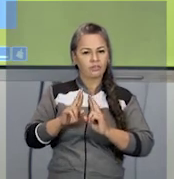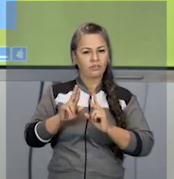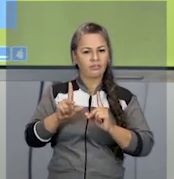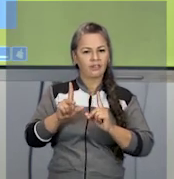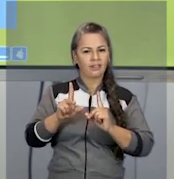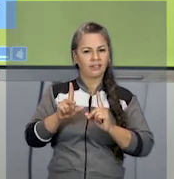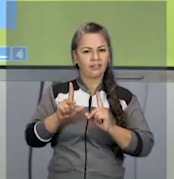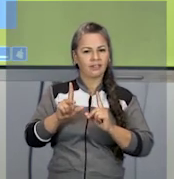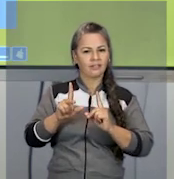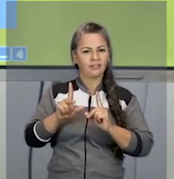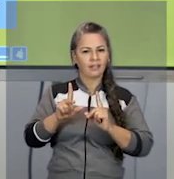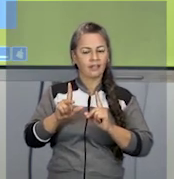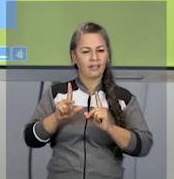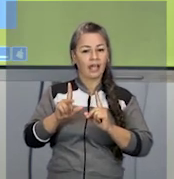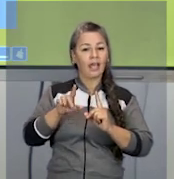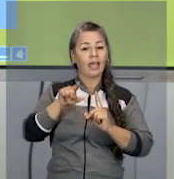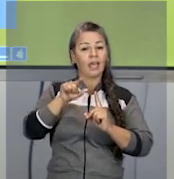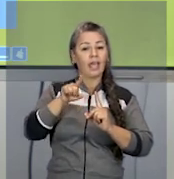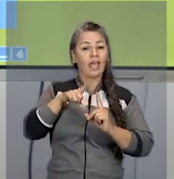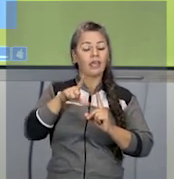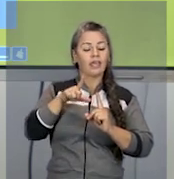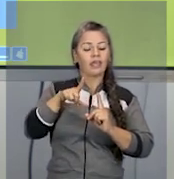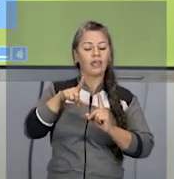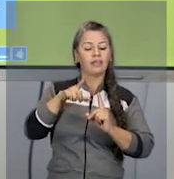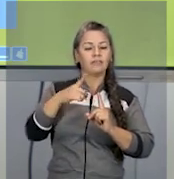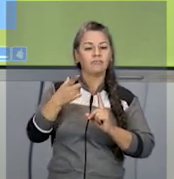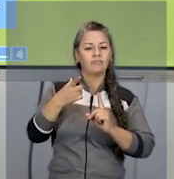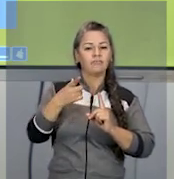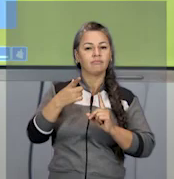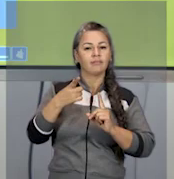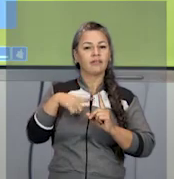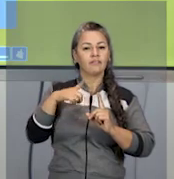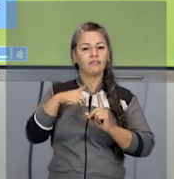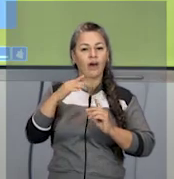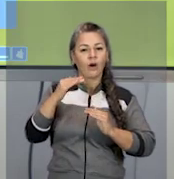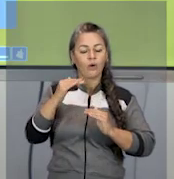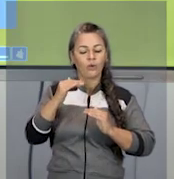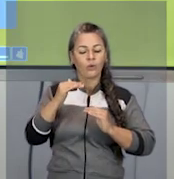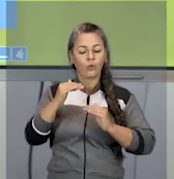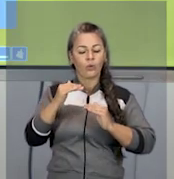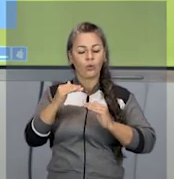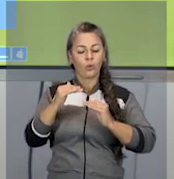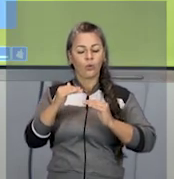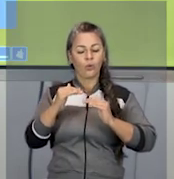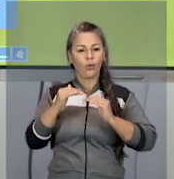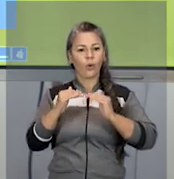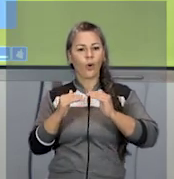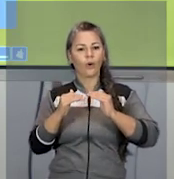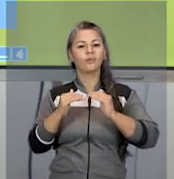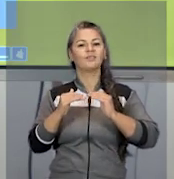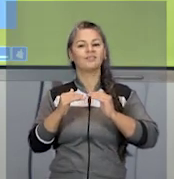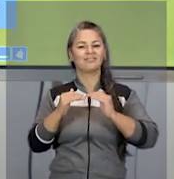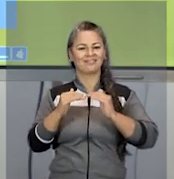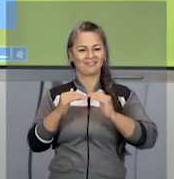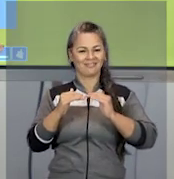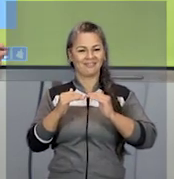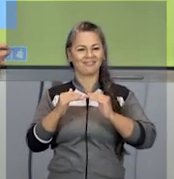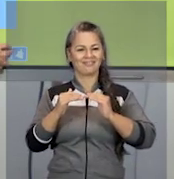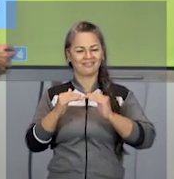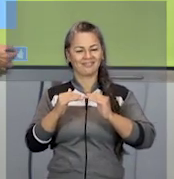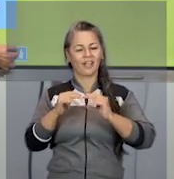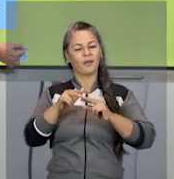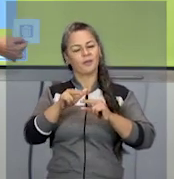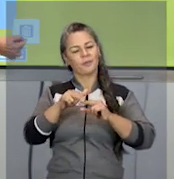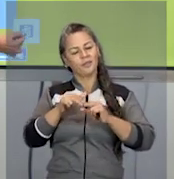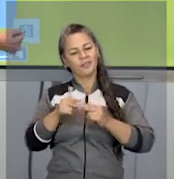interagir e uma cede calor, energia térmica para outra. Esse é o nosso trabalho